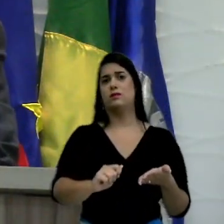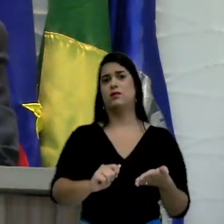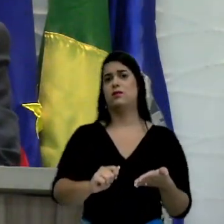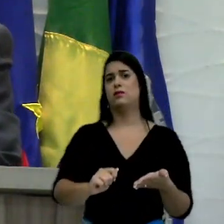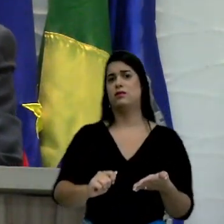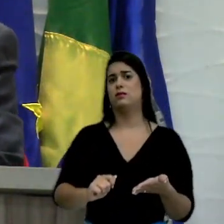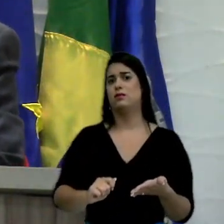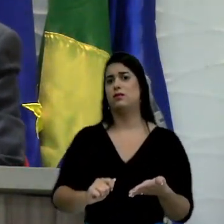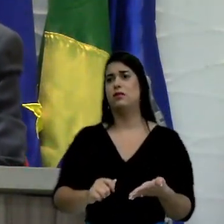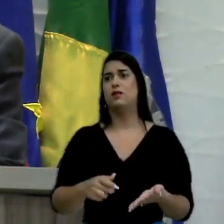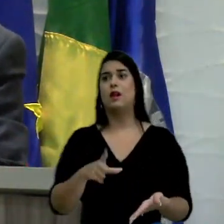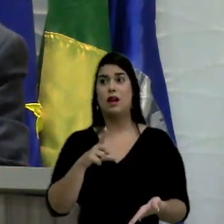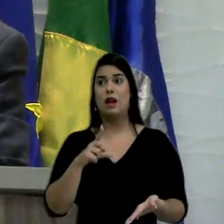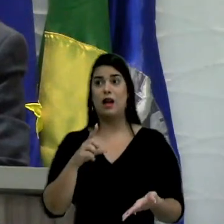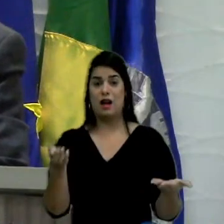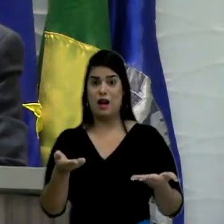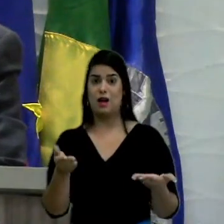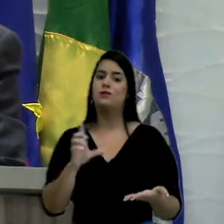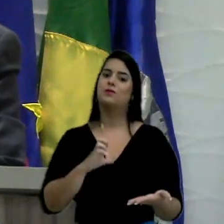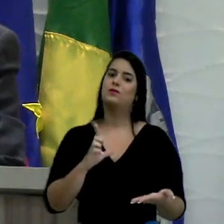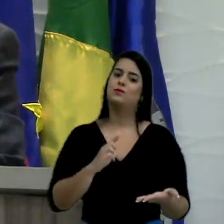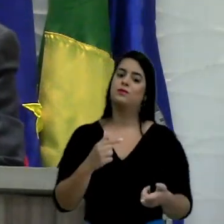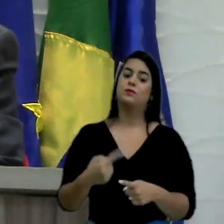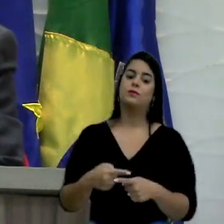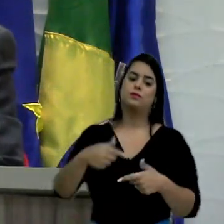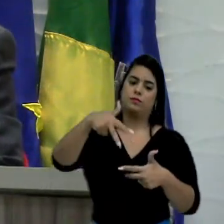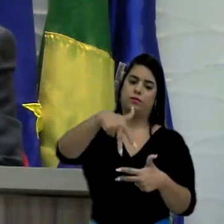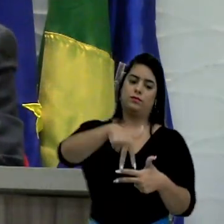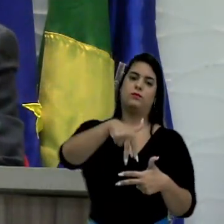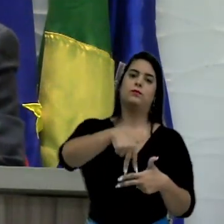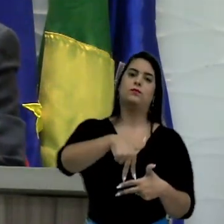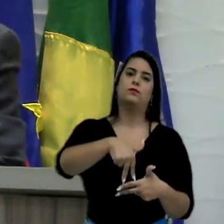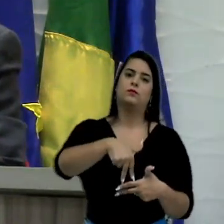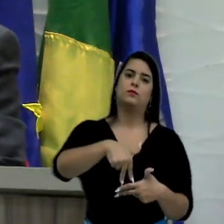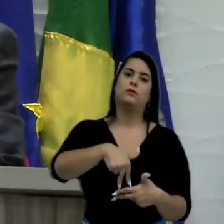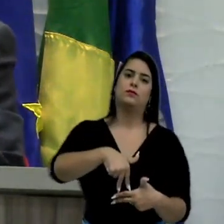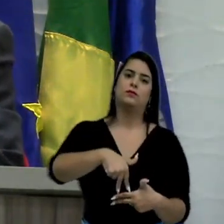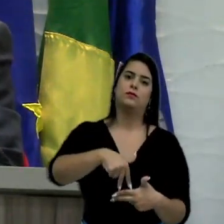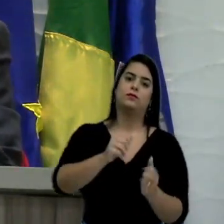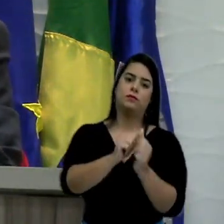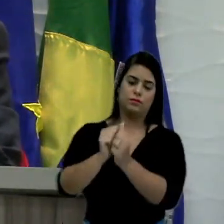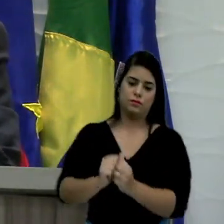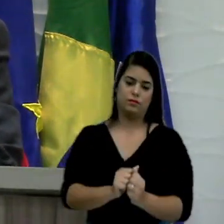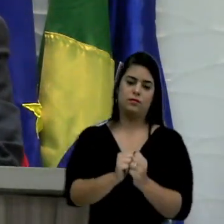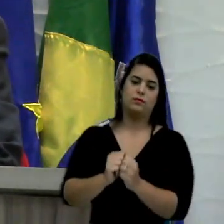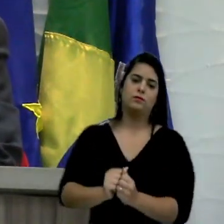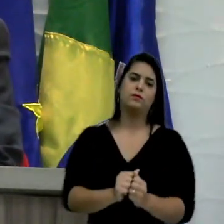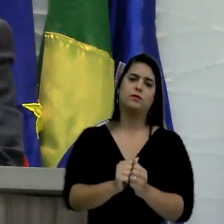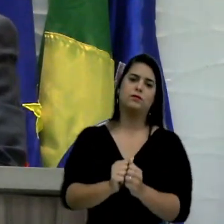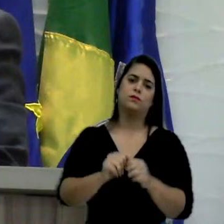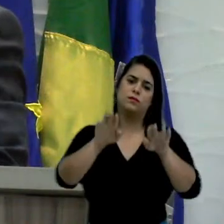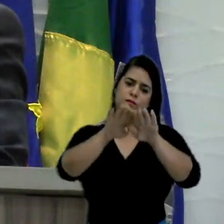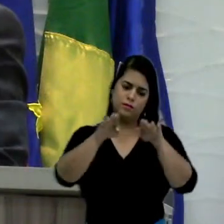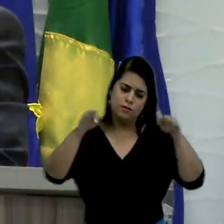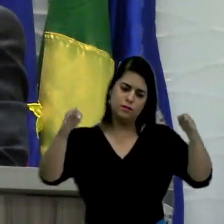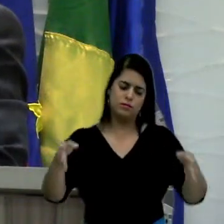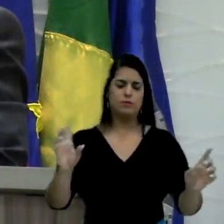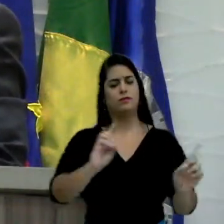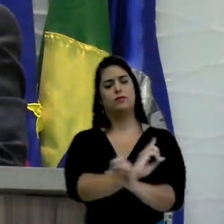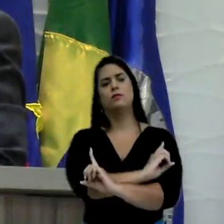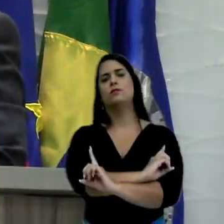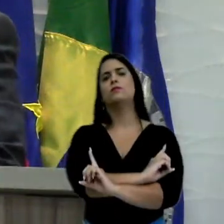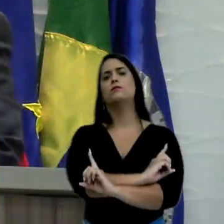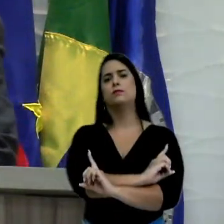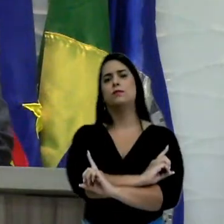uma simples assinatura, já está abastecendo, porque esse vereador que está aqui na tribuna correu atrás, juntamente com toda a bancada de oposição, e todos, o pessoal do